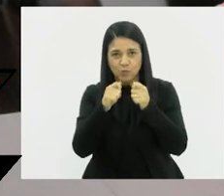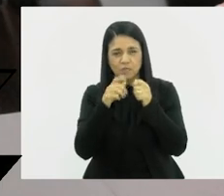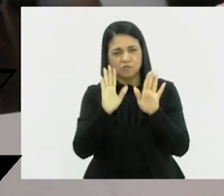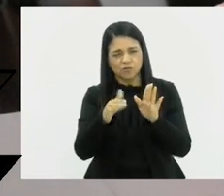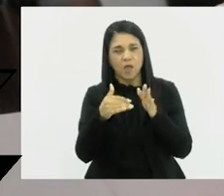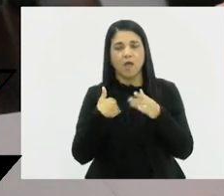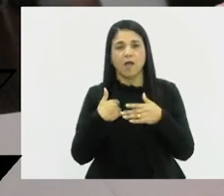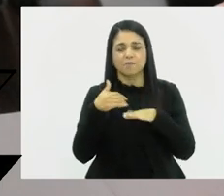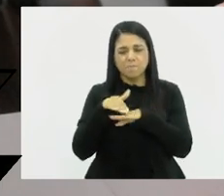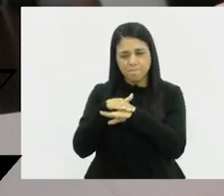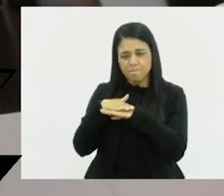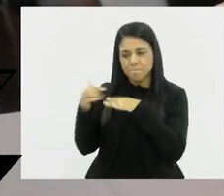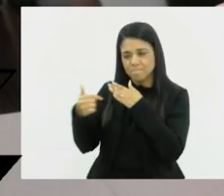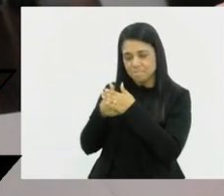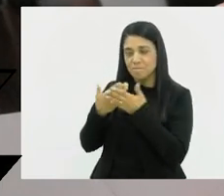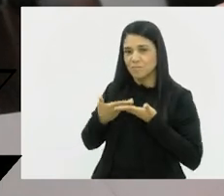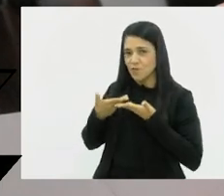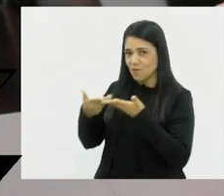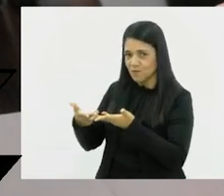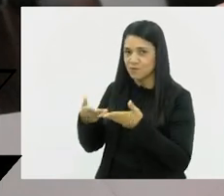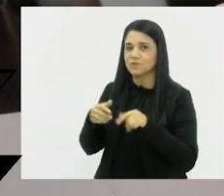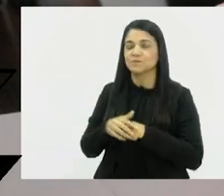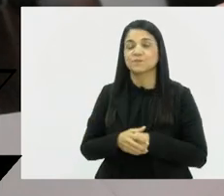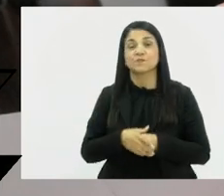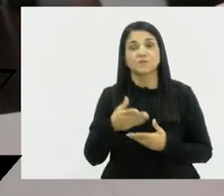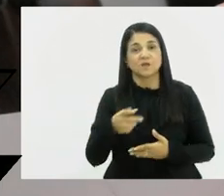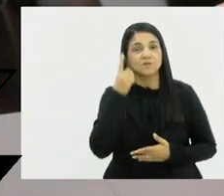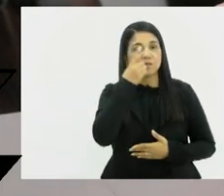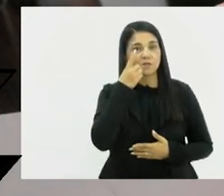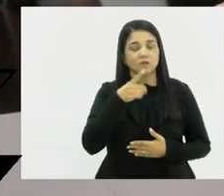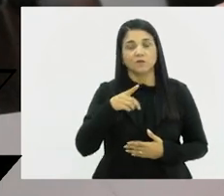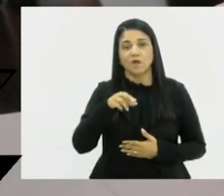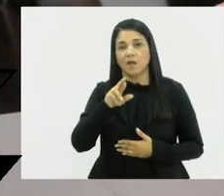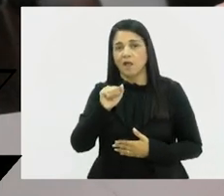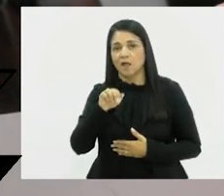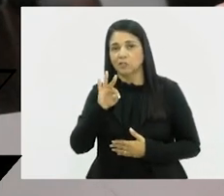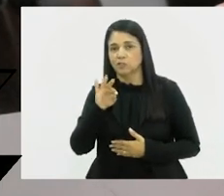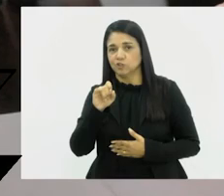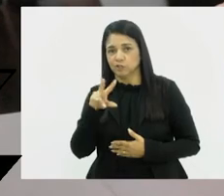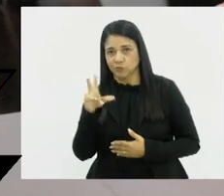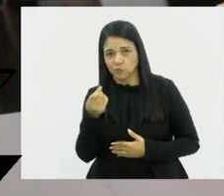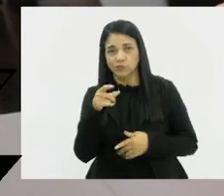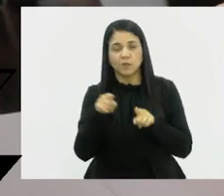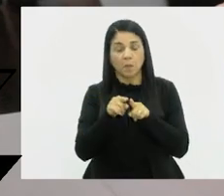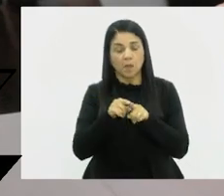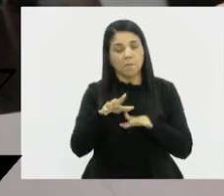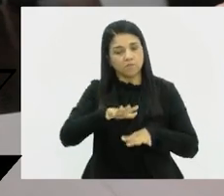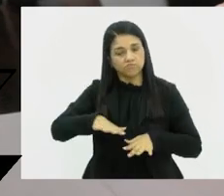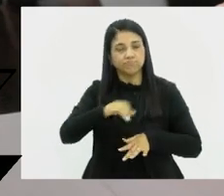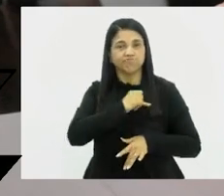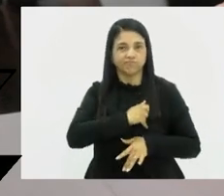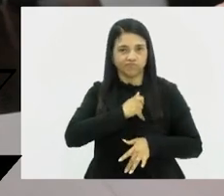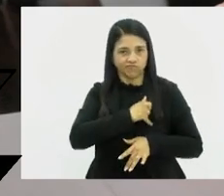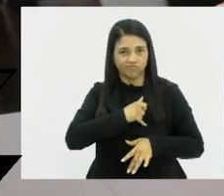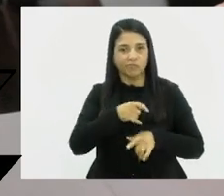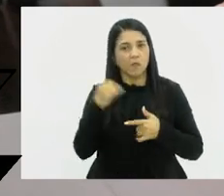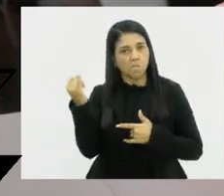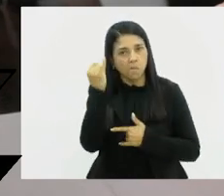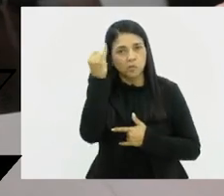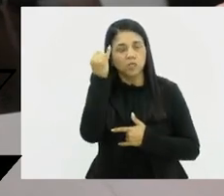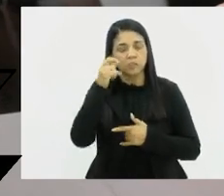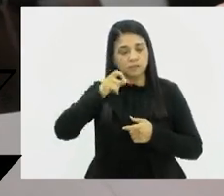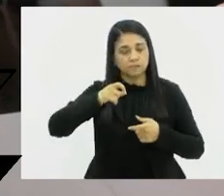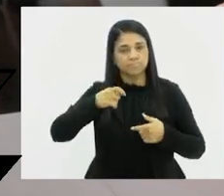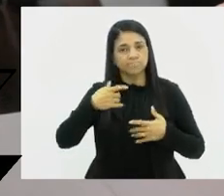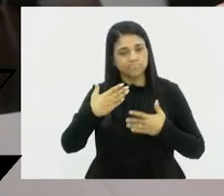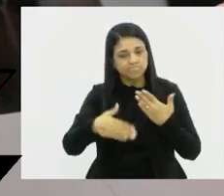já me abordou ali, já me fez o convite. Deputado Ratinho, parabenizá-lo também pelo espaço conquistado em sua região. É importante começar a plantar